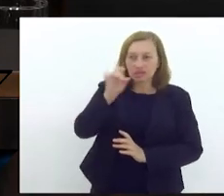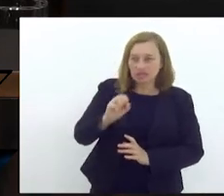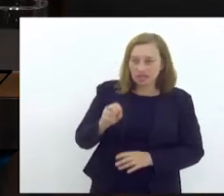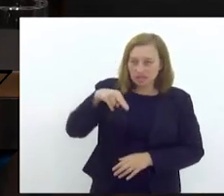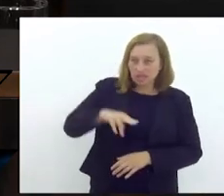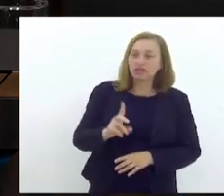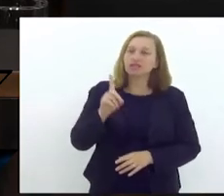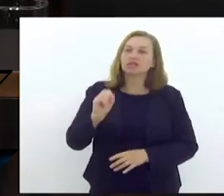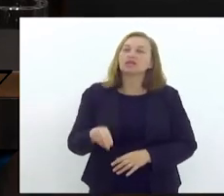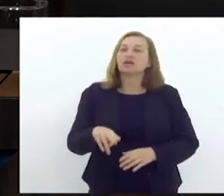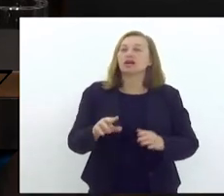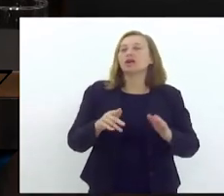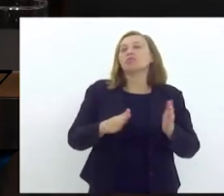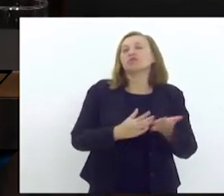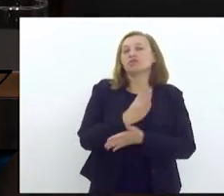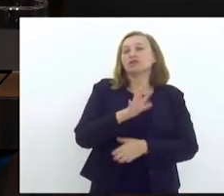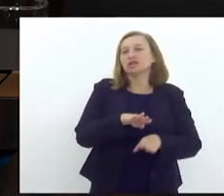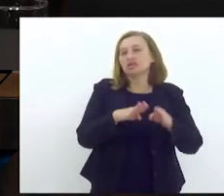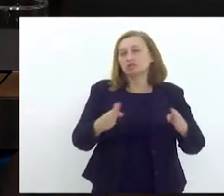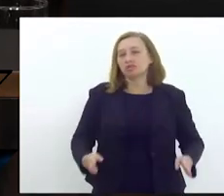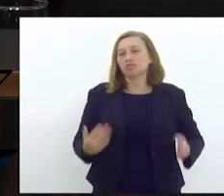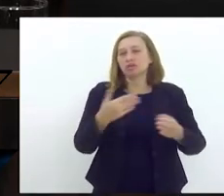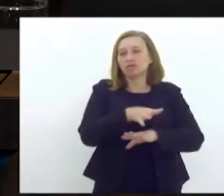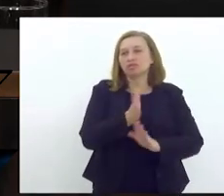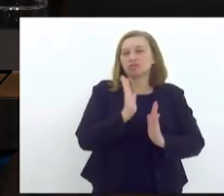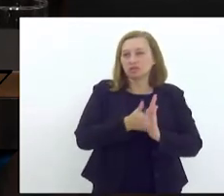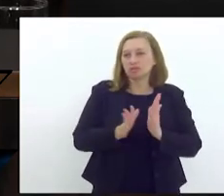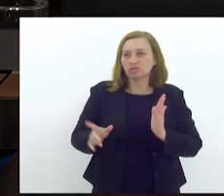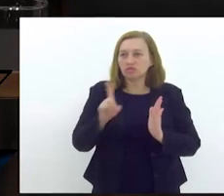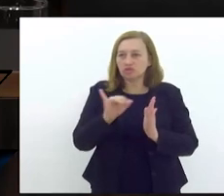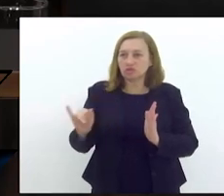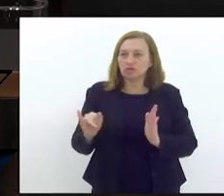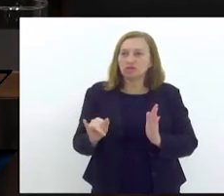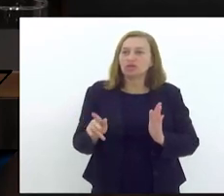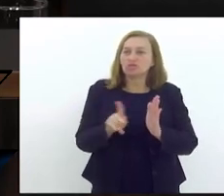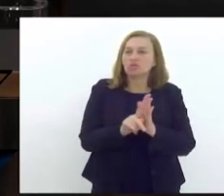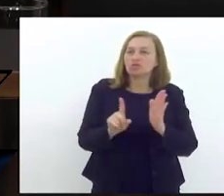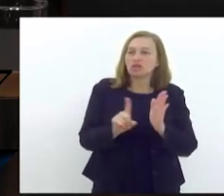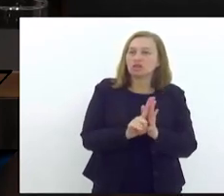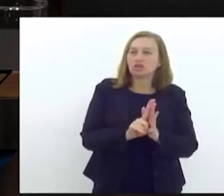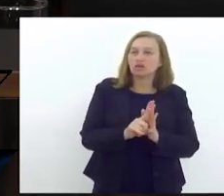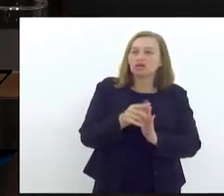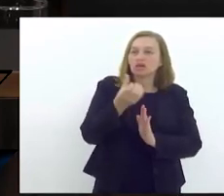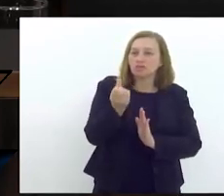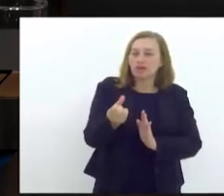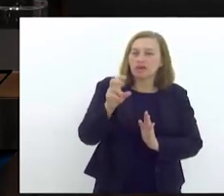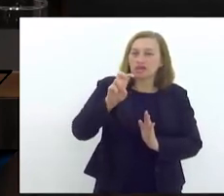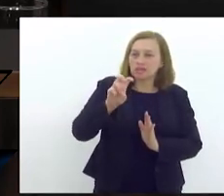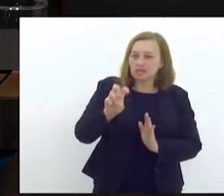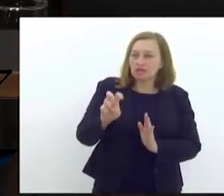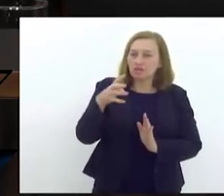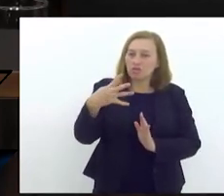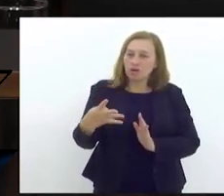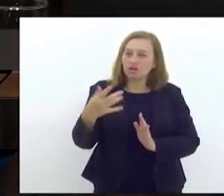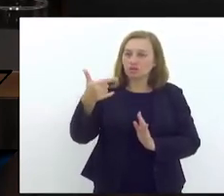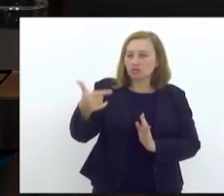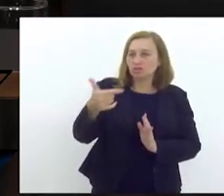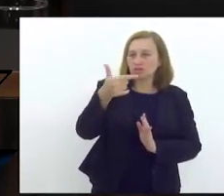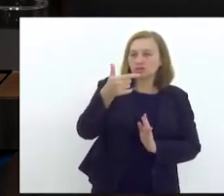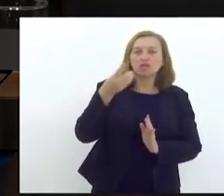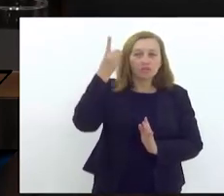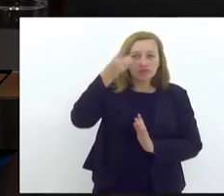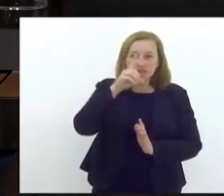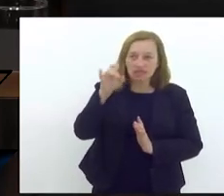estão aprovado a sobremesa requerimento de inclusão na hora do dia do projeto 6542 22 Deputado José